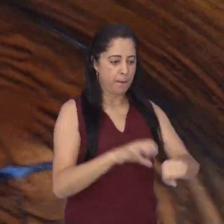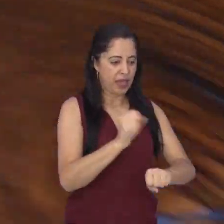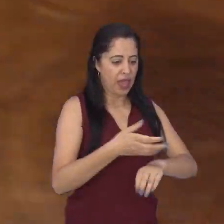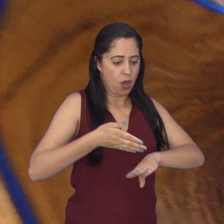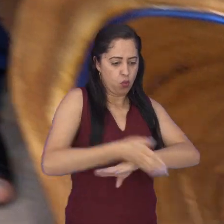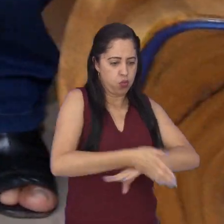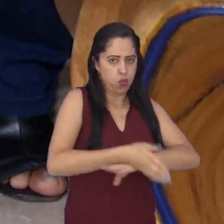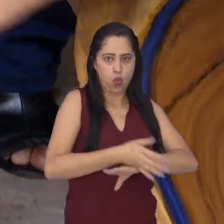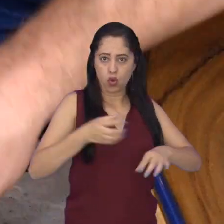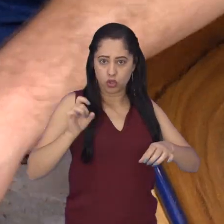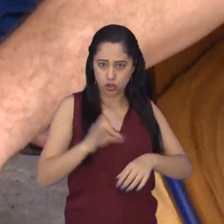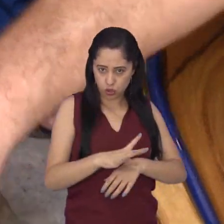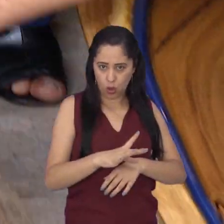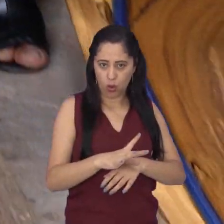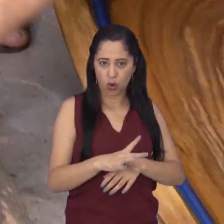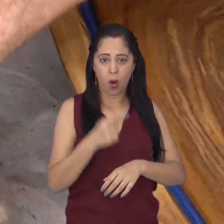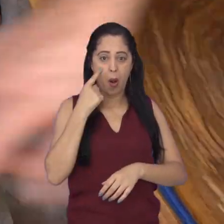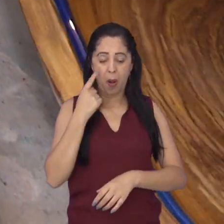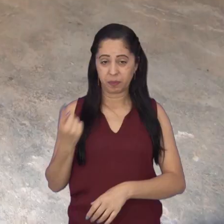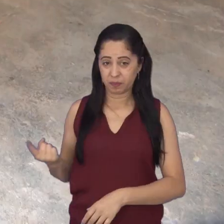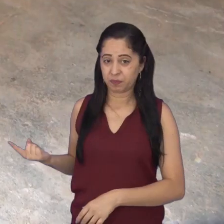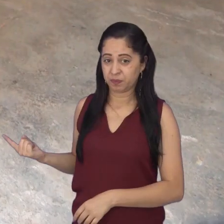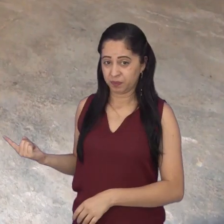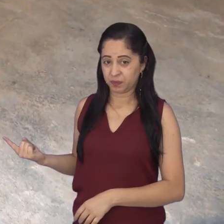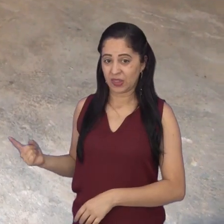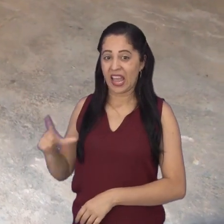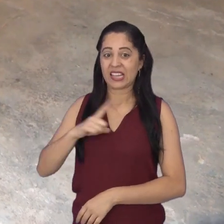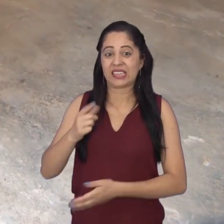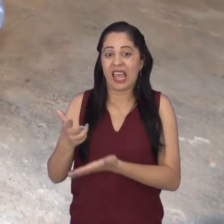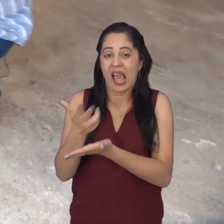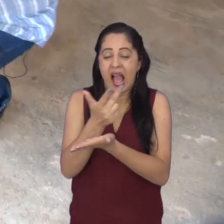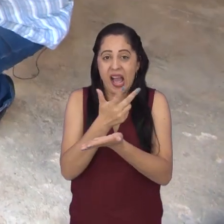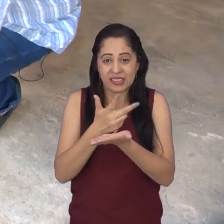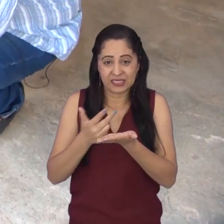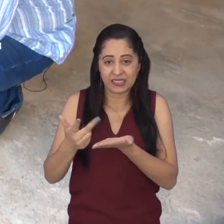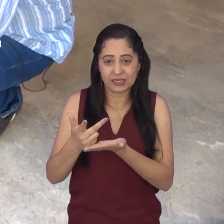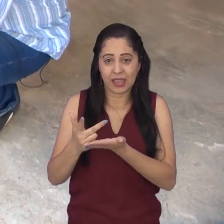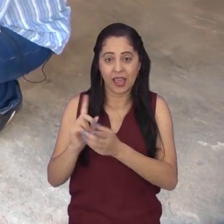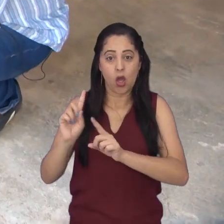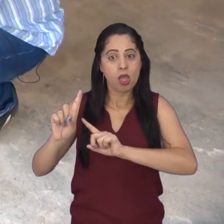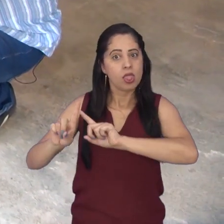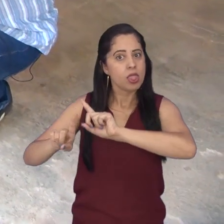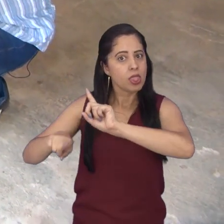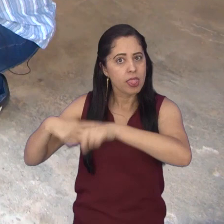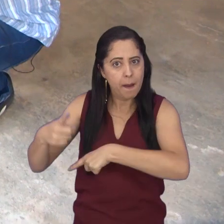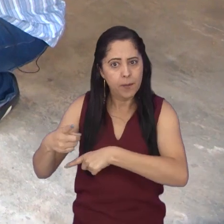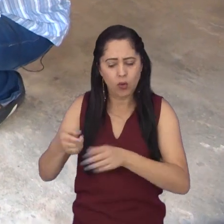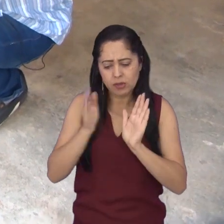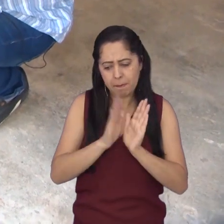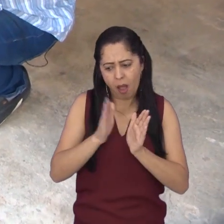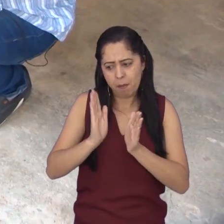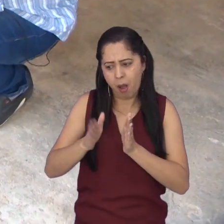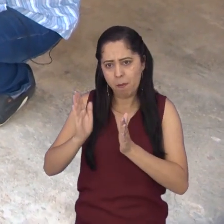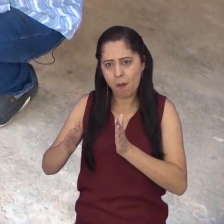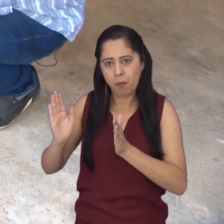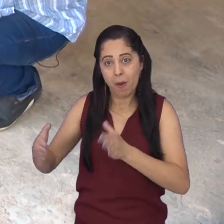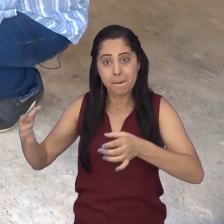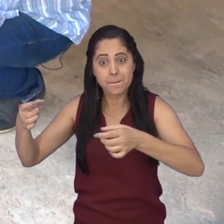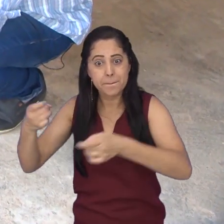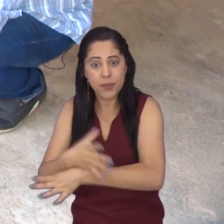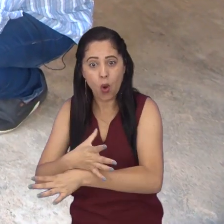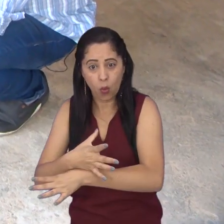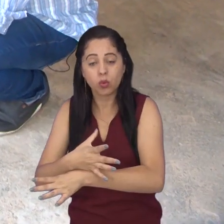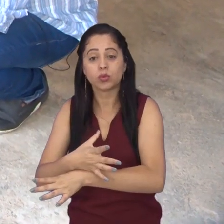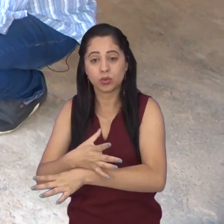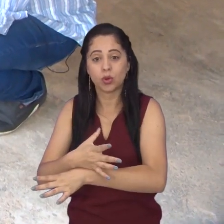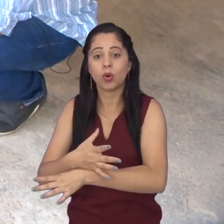motosserra, então aqui você consegue ainda ver algumas marcas, né? Depois de todo o processo,